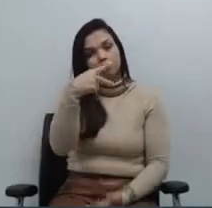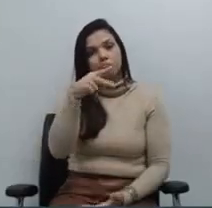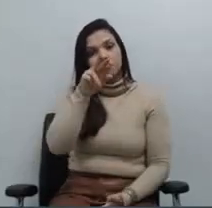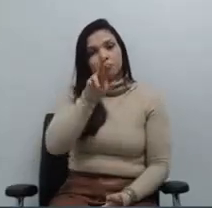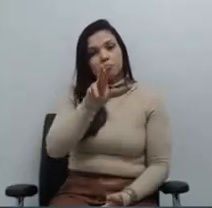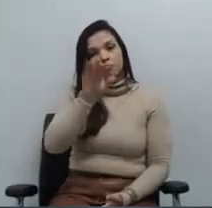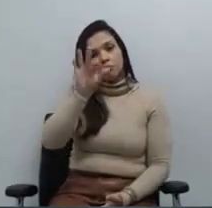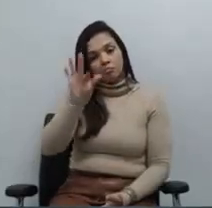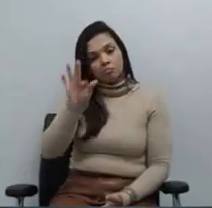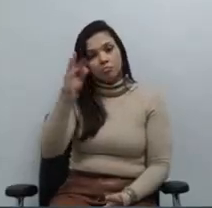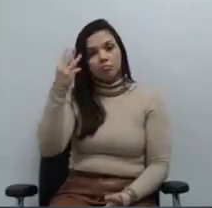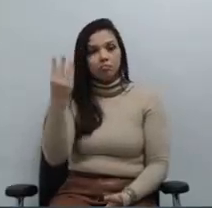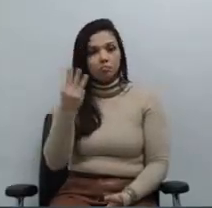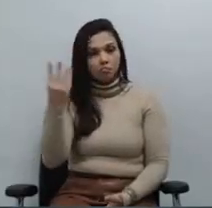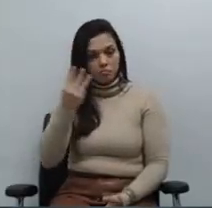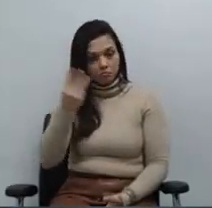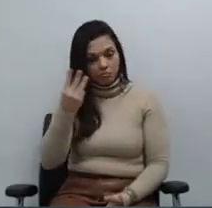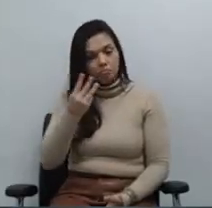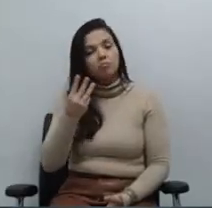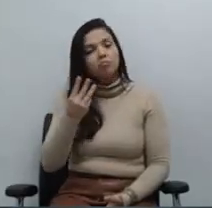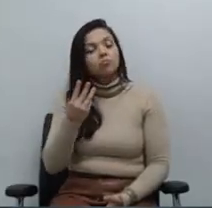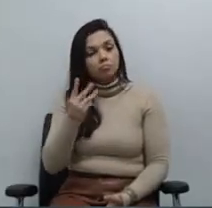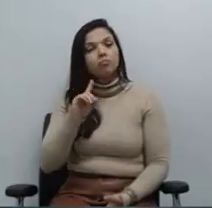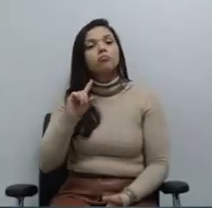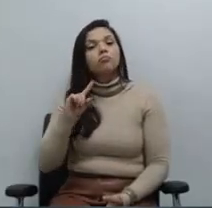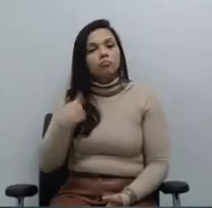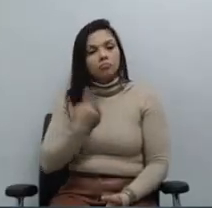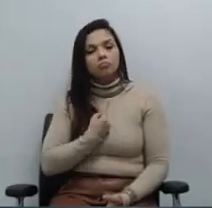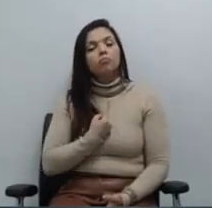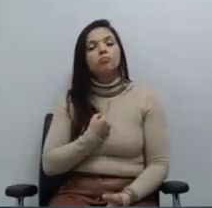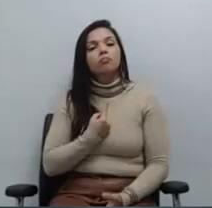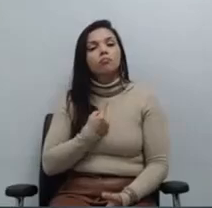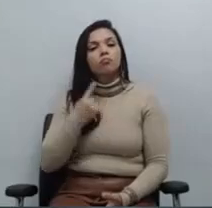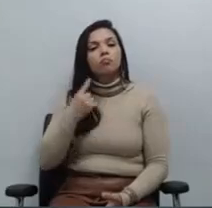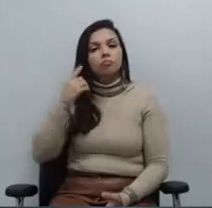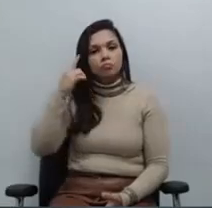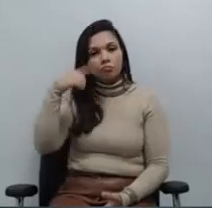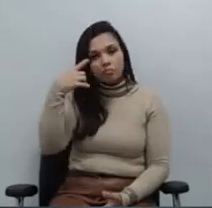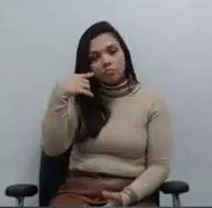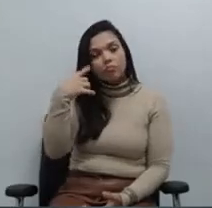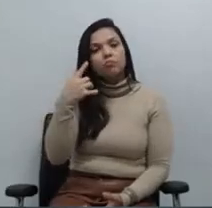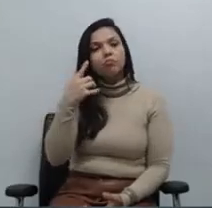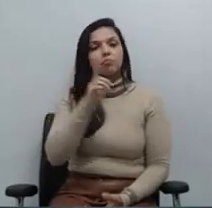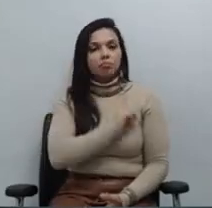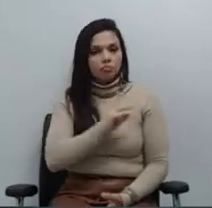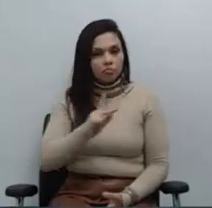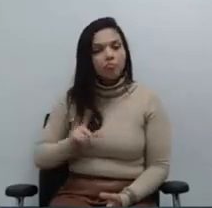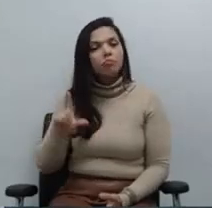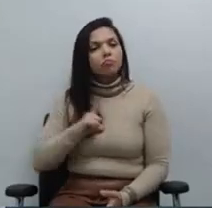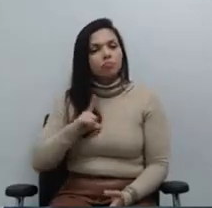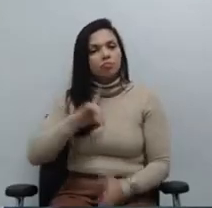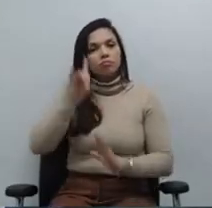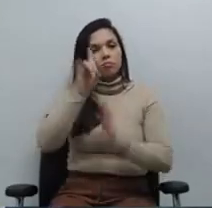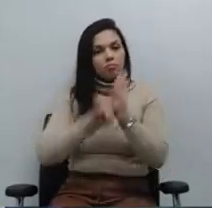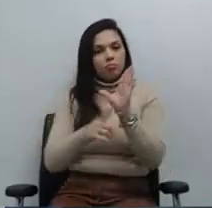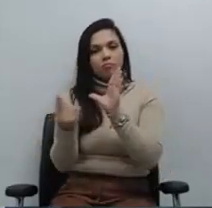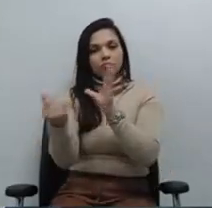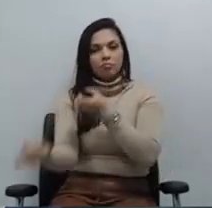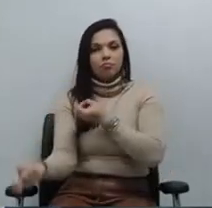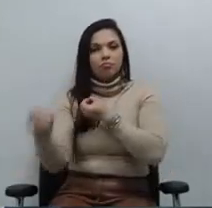sentido de que cabe a devolução, né, dessas anuidades desde 2012 até a data da